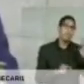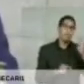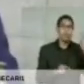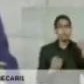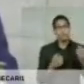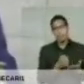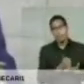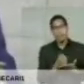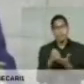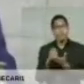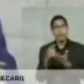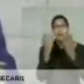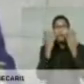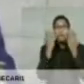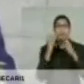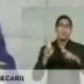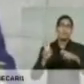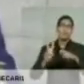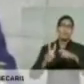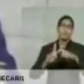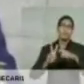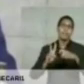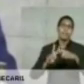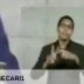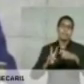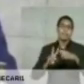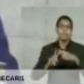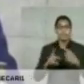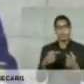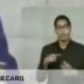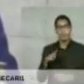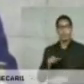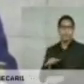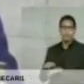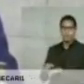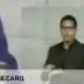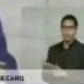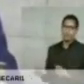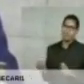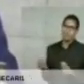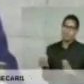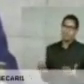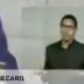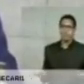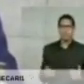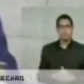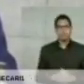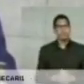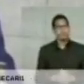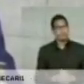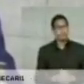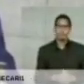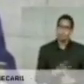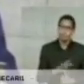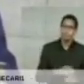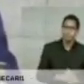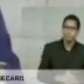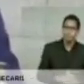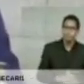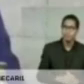ter que levar lá o animal para um veterinário para pegar a ausência abonada. É temerário pensar